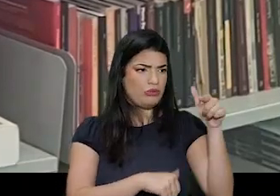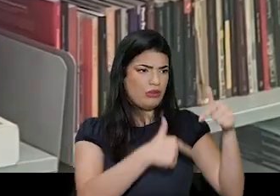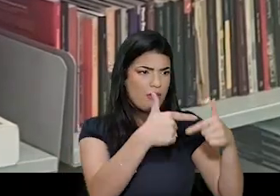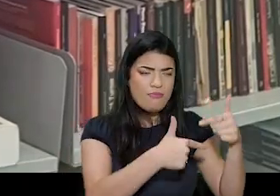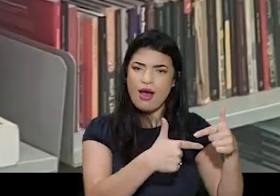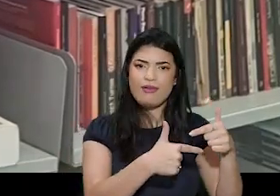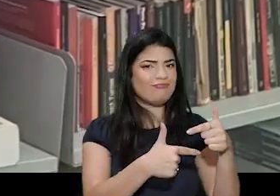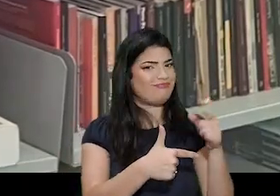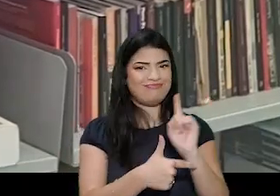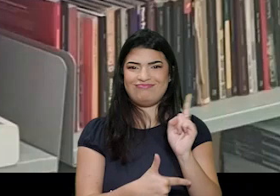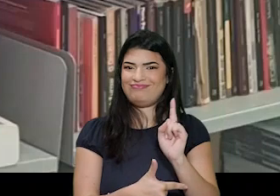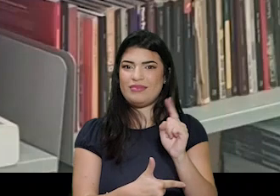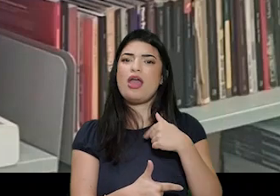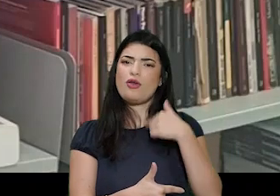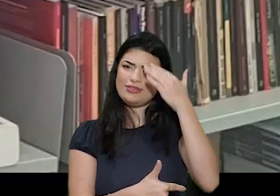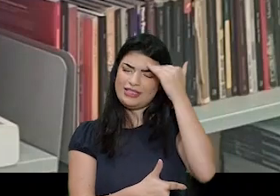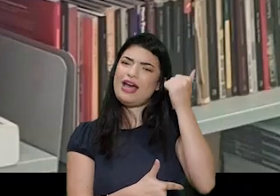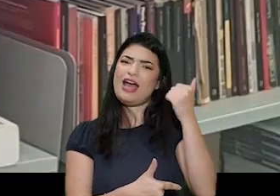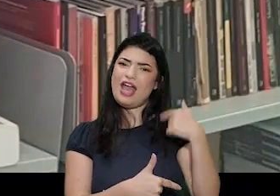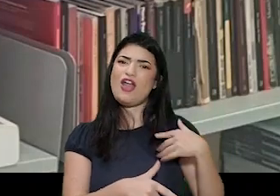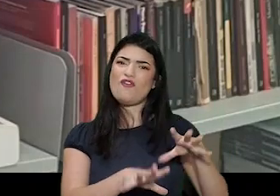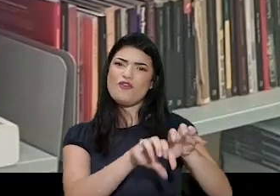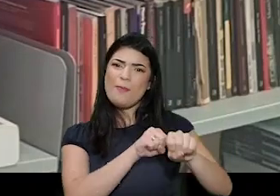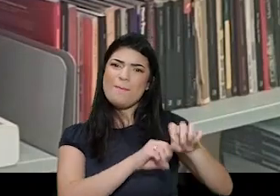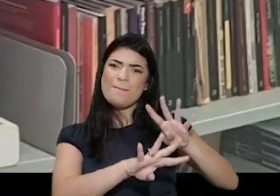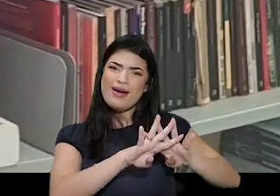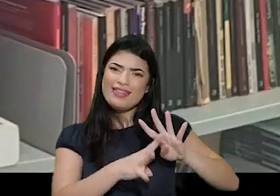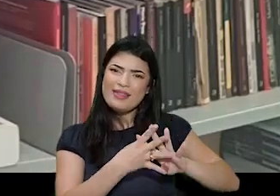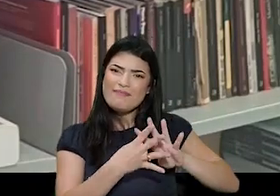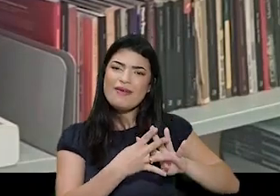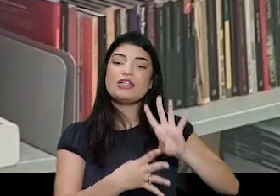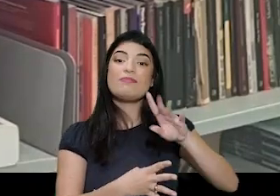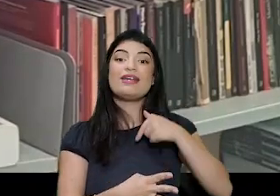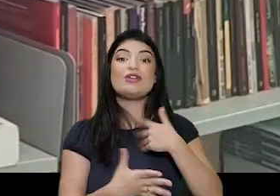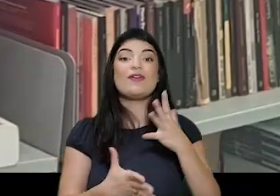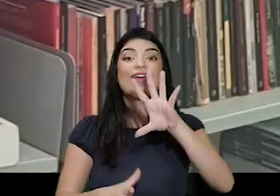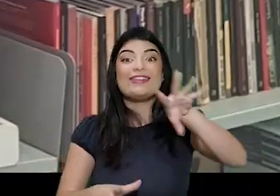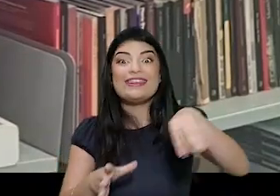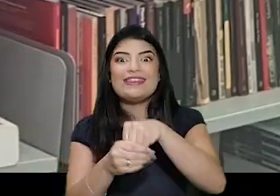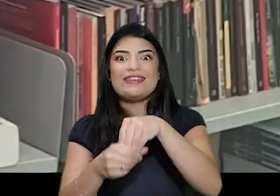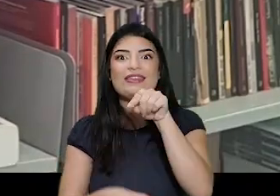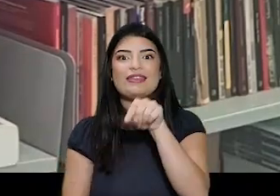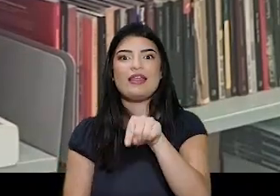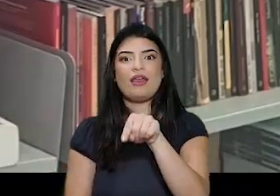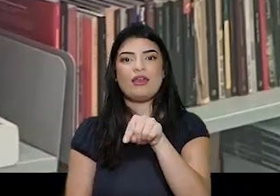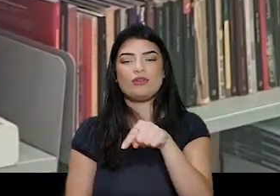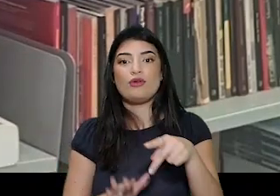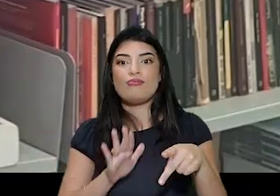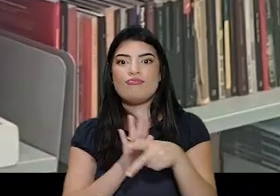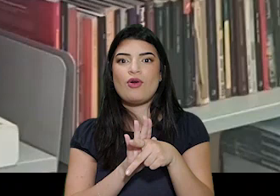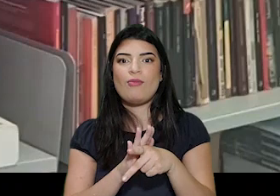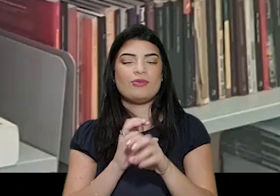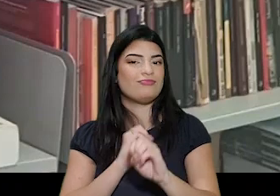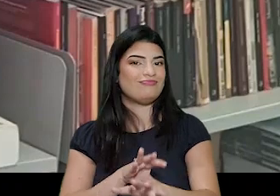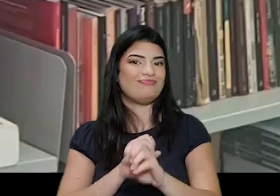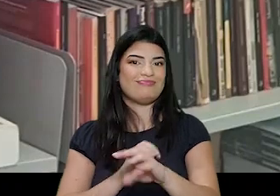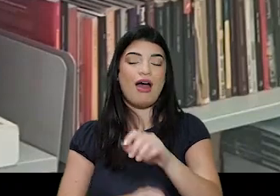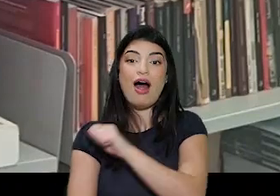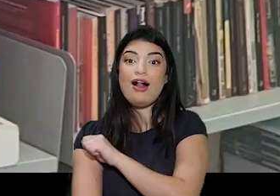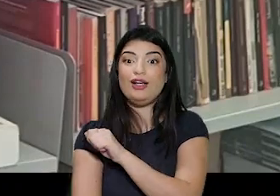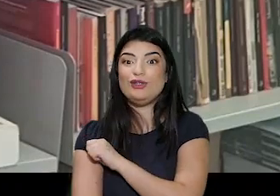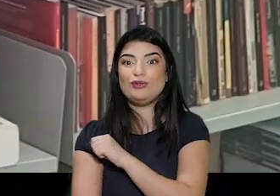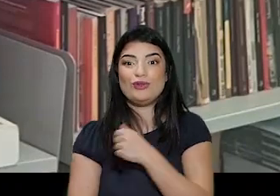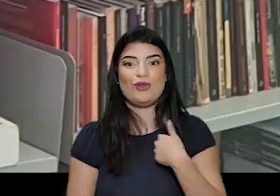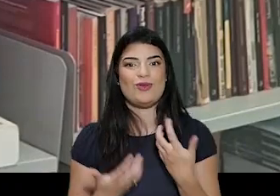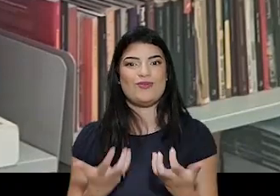área. Fiz licenciatura em matemática sabendo que eu queria estar dentro da sala de aula. E se qualquer aluno, por